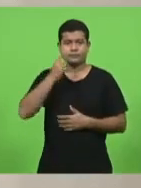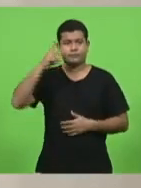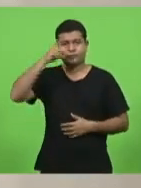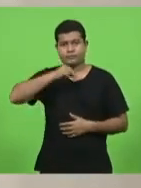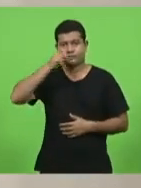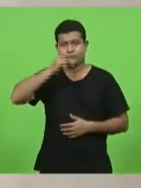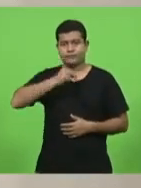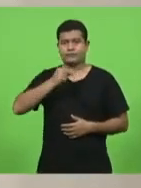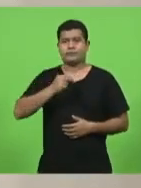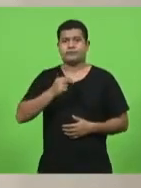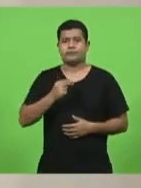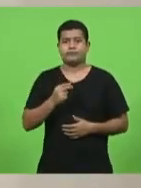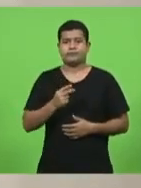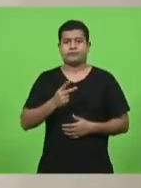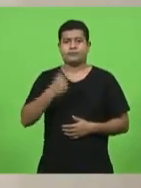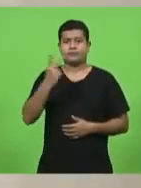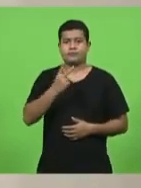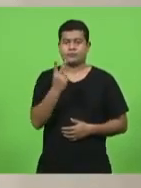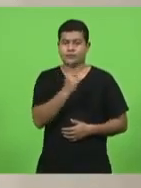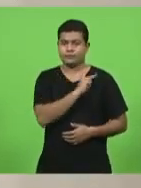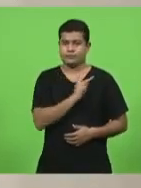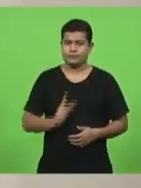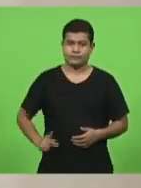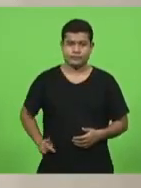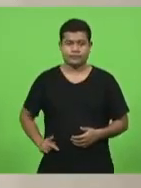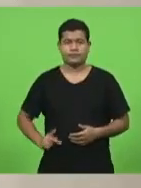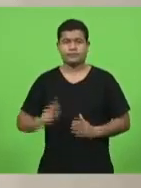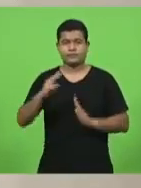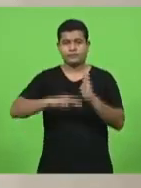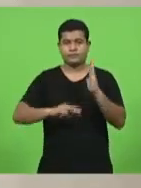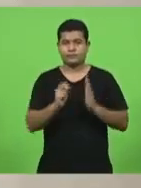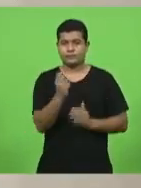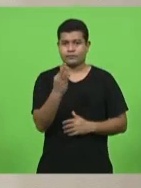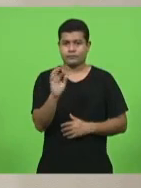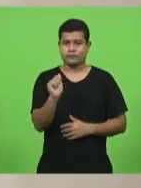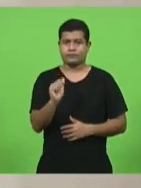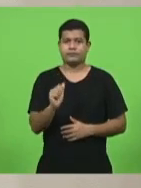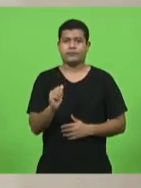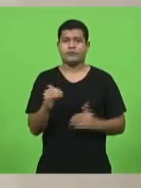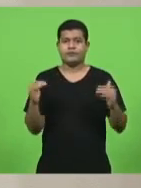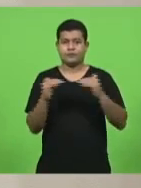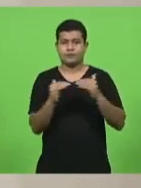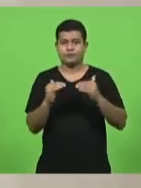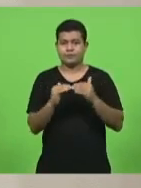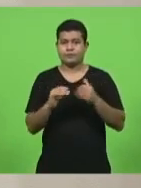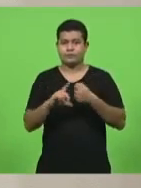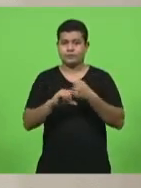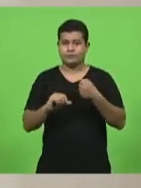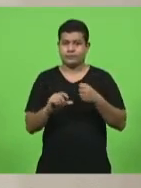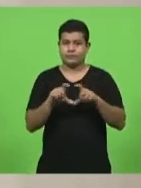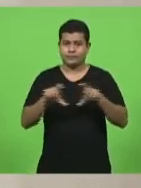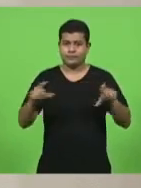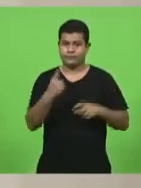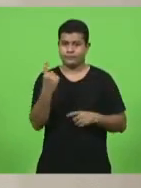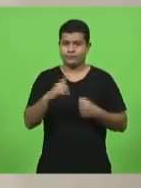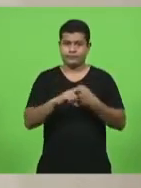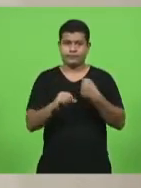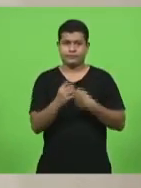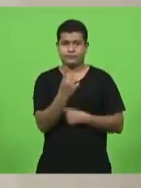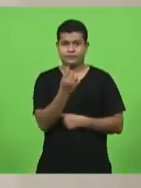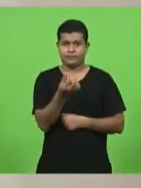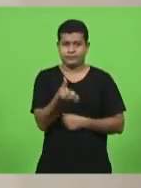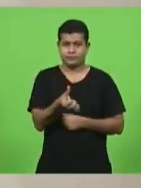Nunes, segundo vice-presidente, para proceder à leitura da ata da sessão anterior, que, em consonância com o parágrafo 1º do artigo